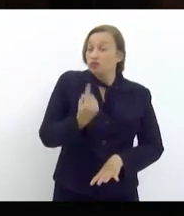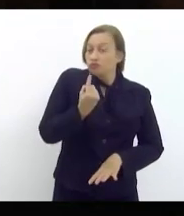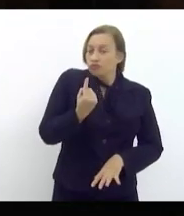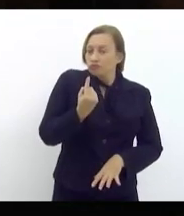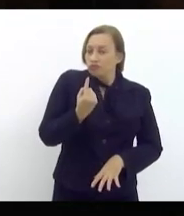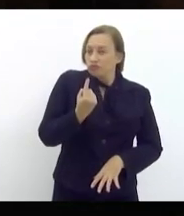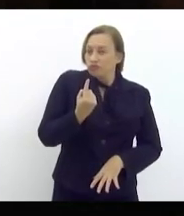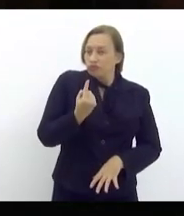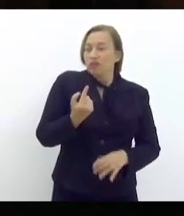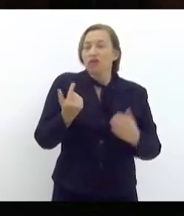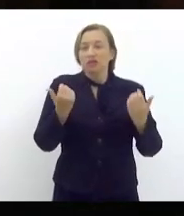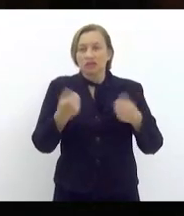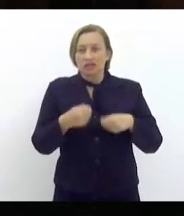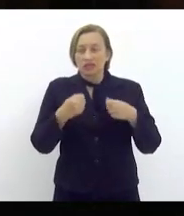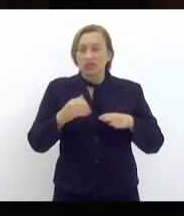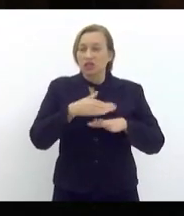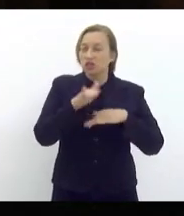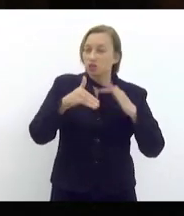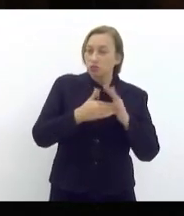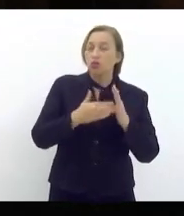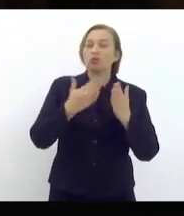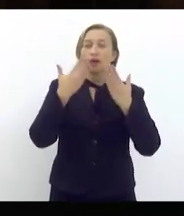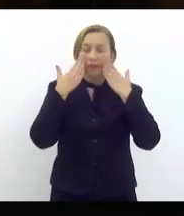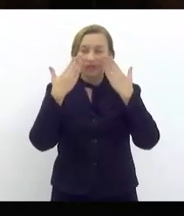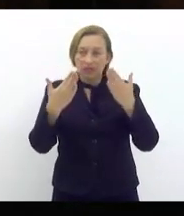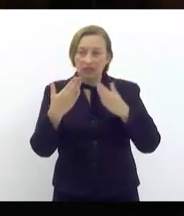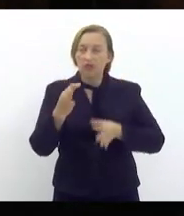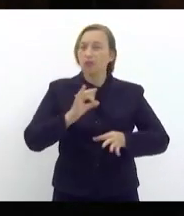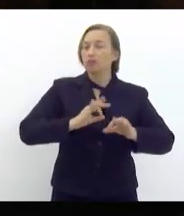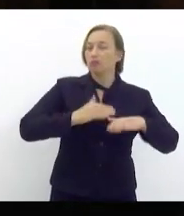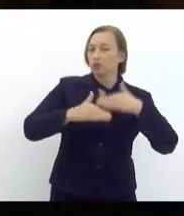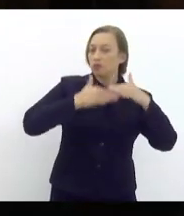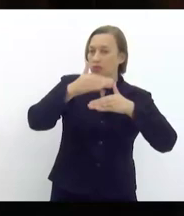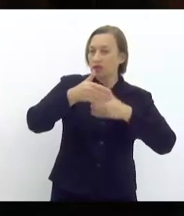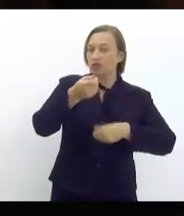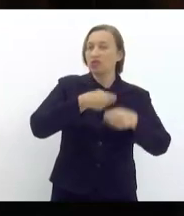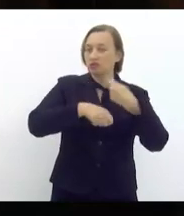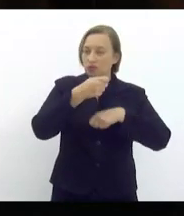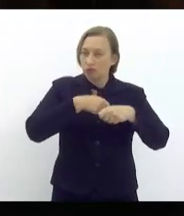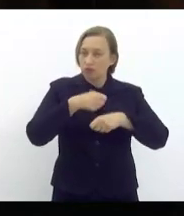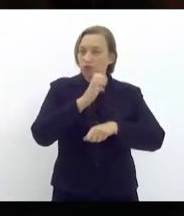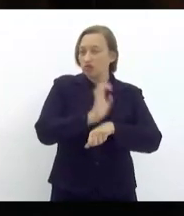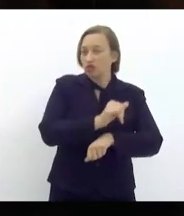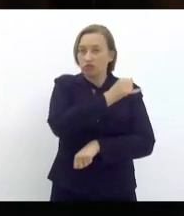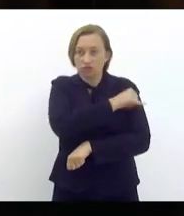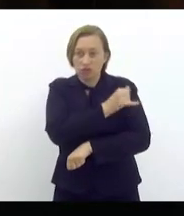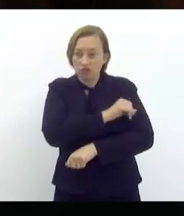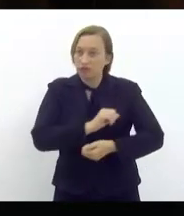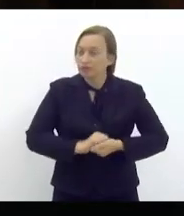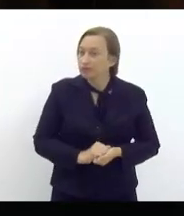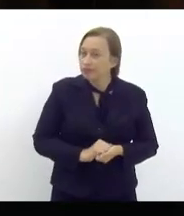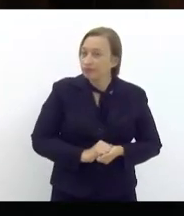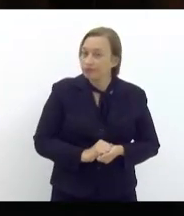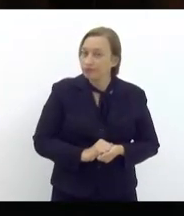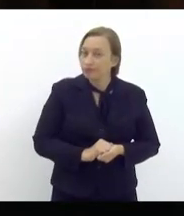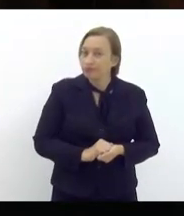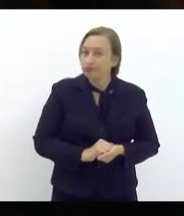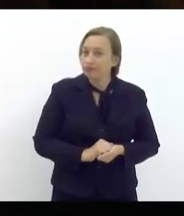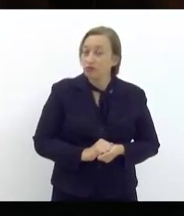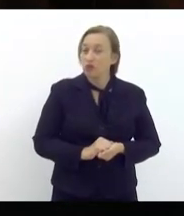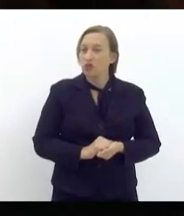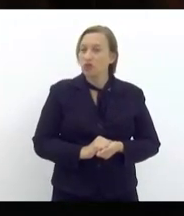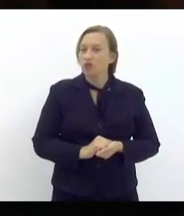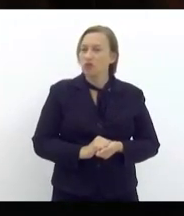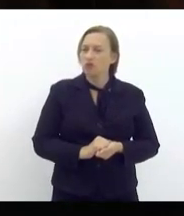dentre as apresentadas pelo plano de desenvolvimento econômico do estado do Rio de Janeiro que vai no